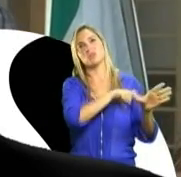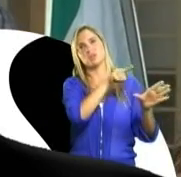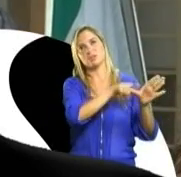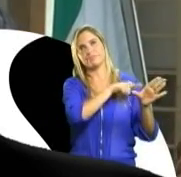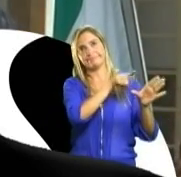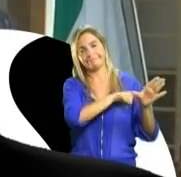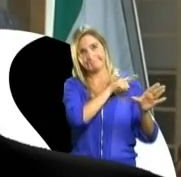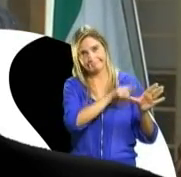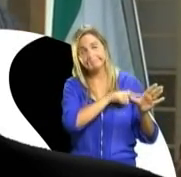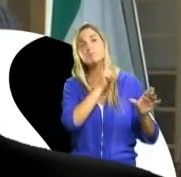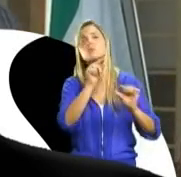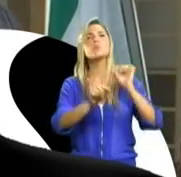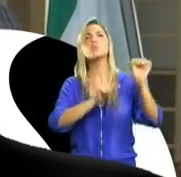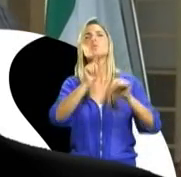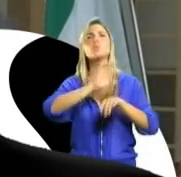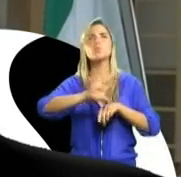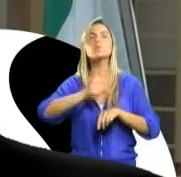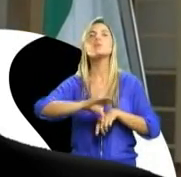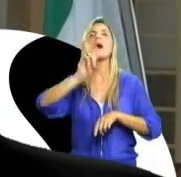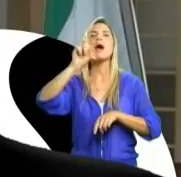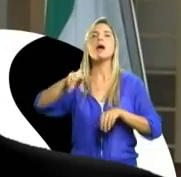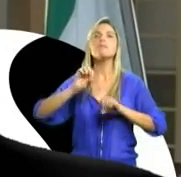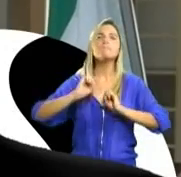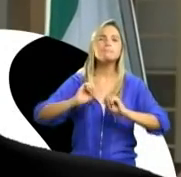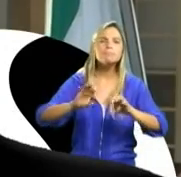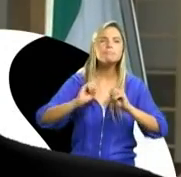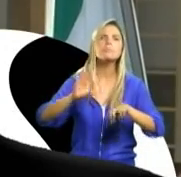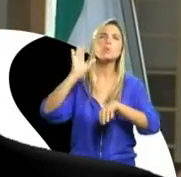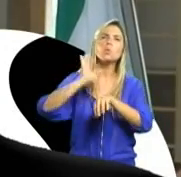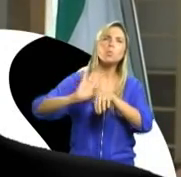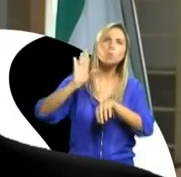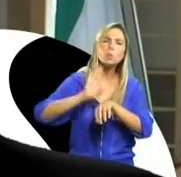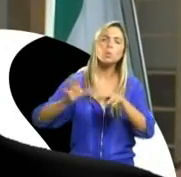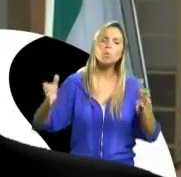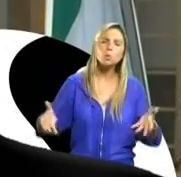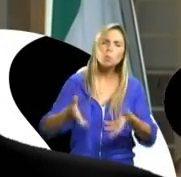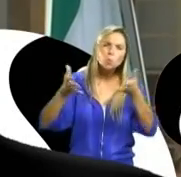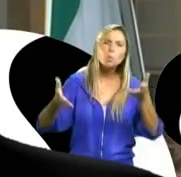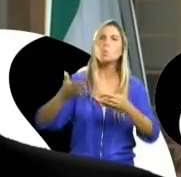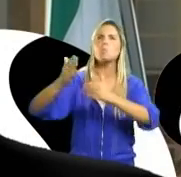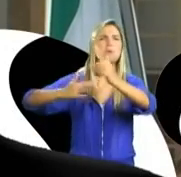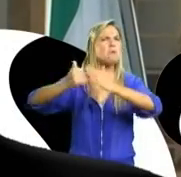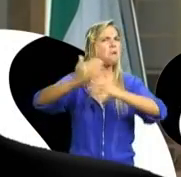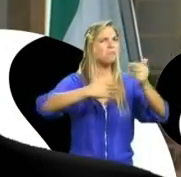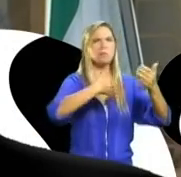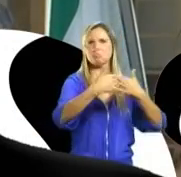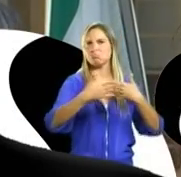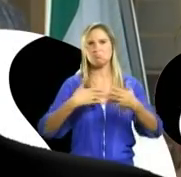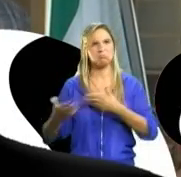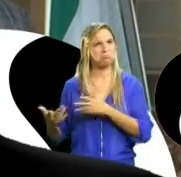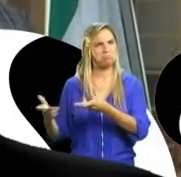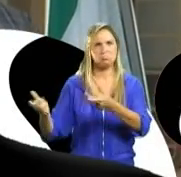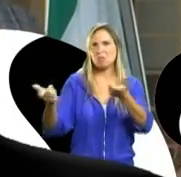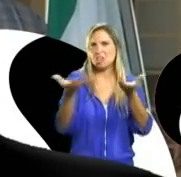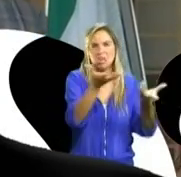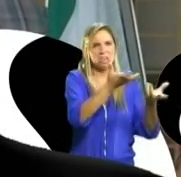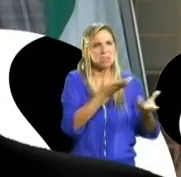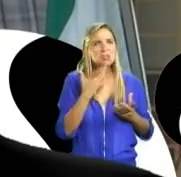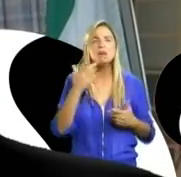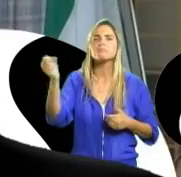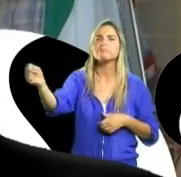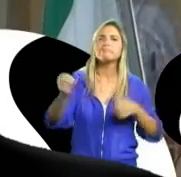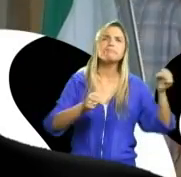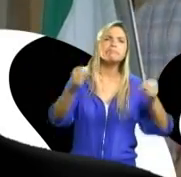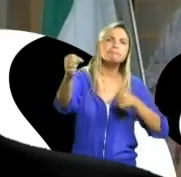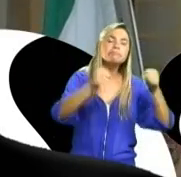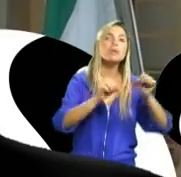foi a de capacitar, né, profissionais de vários segmentos sociais que atuam, né, nas